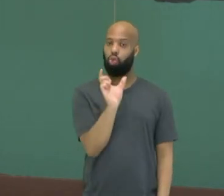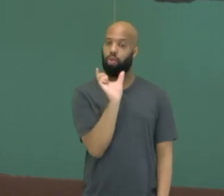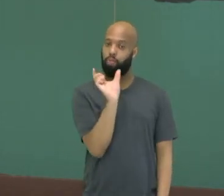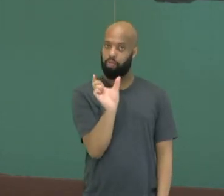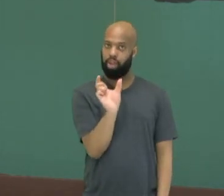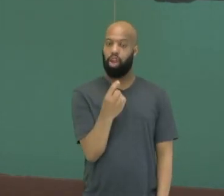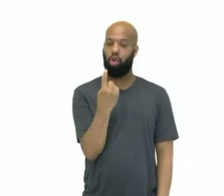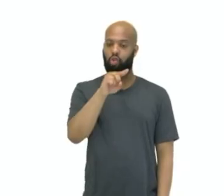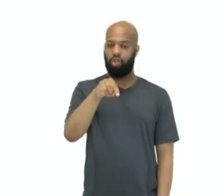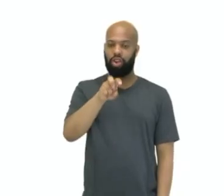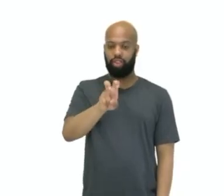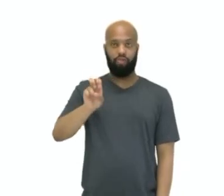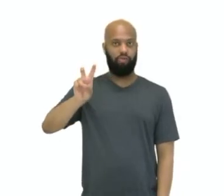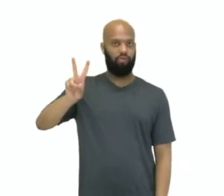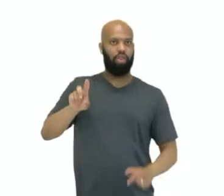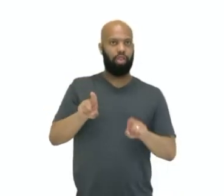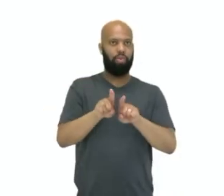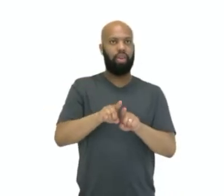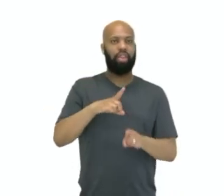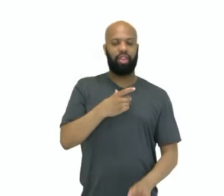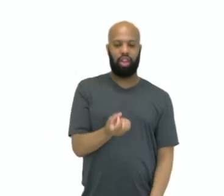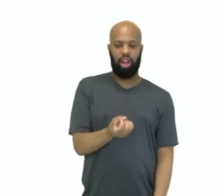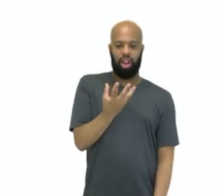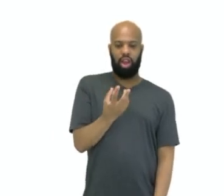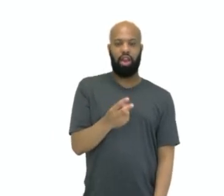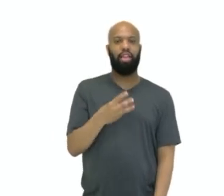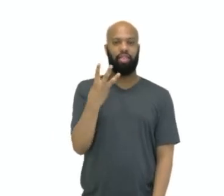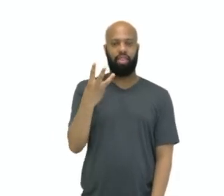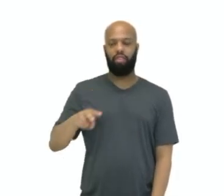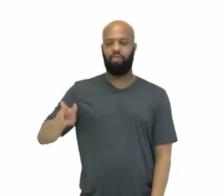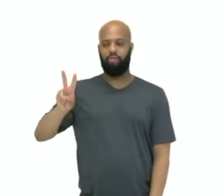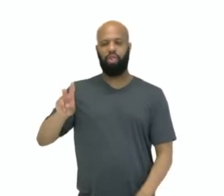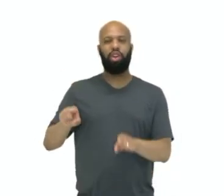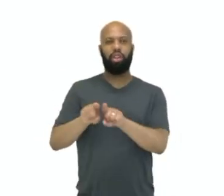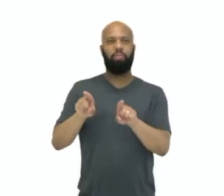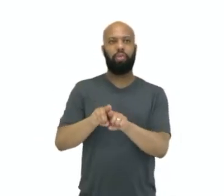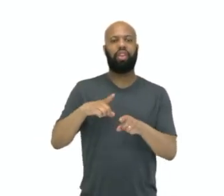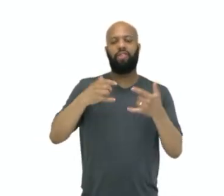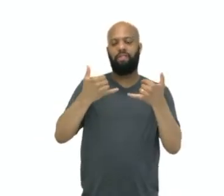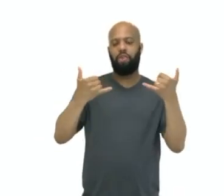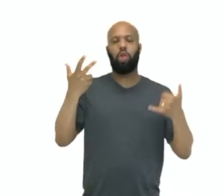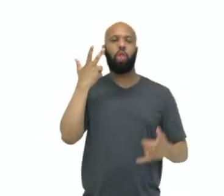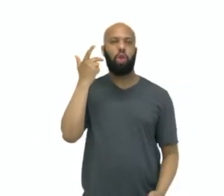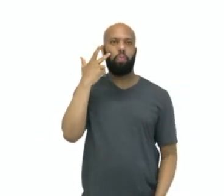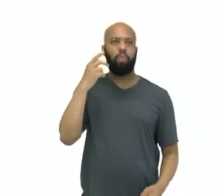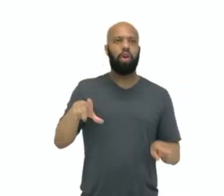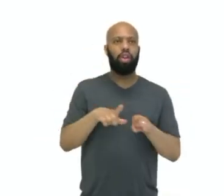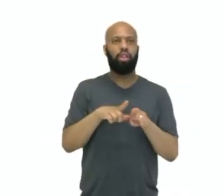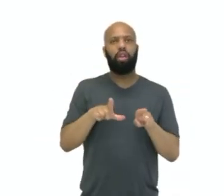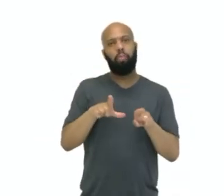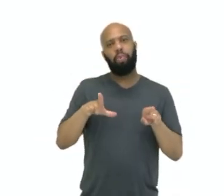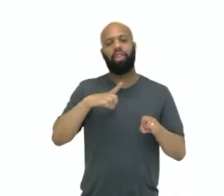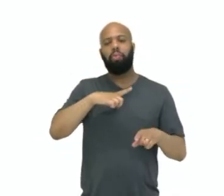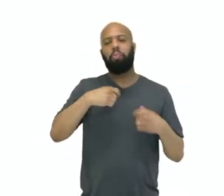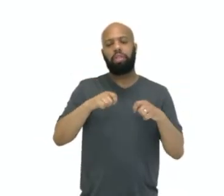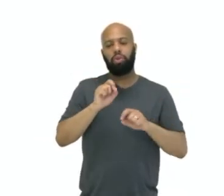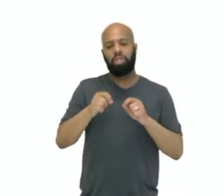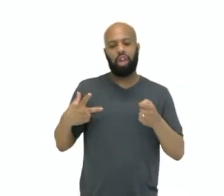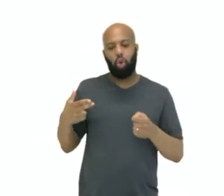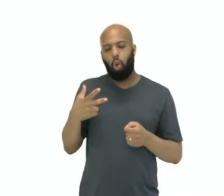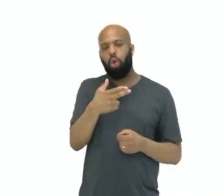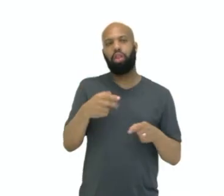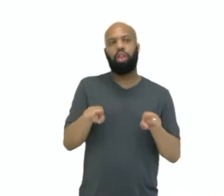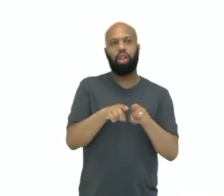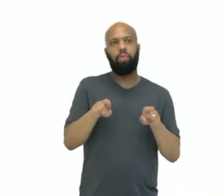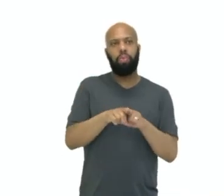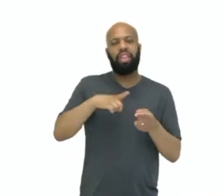1,5 volts, uma lâmpada de 3 volts, um fio elétrico comum, alicate para cortar esse fio e fita isolante